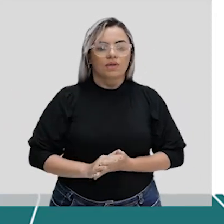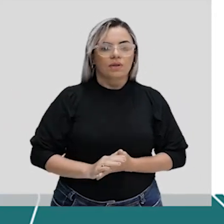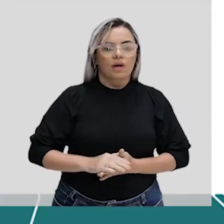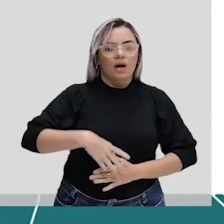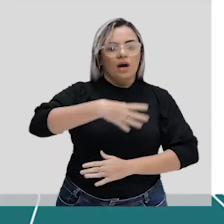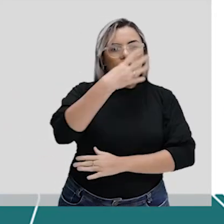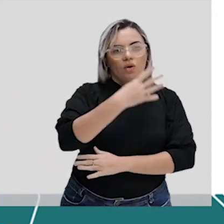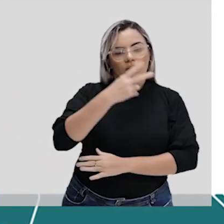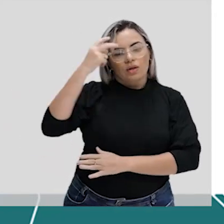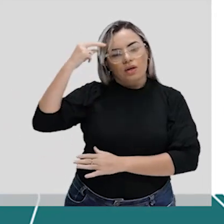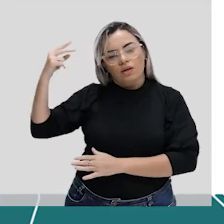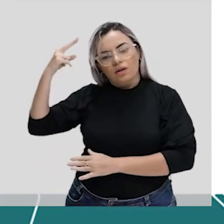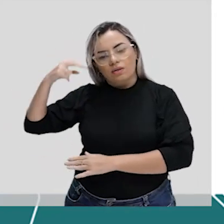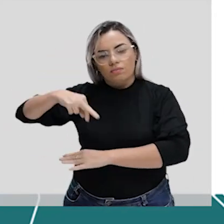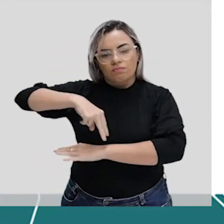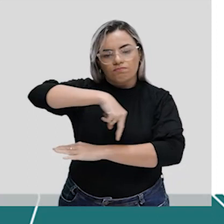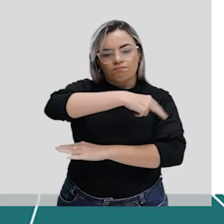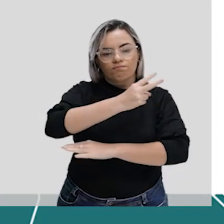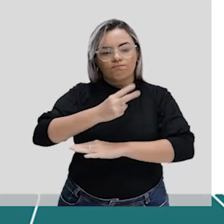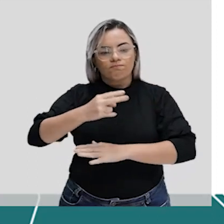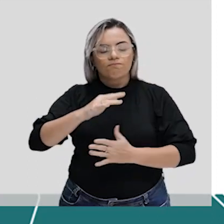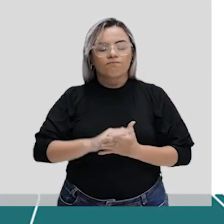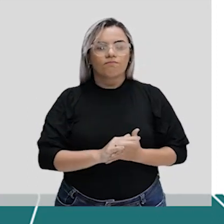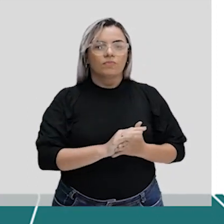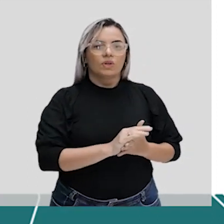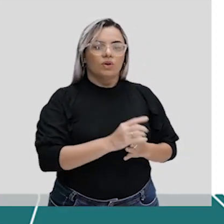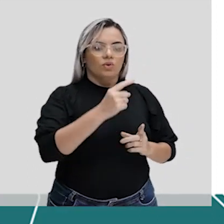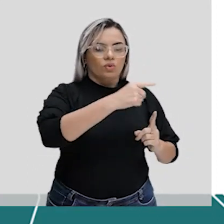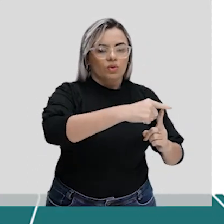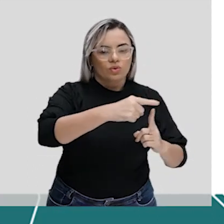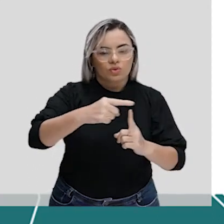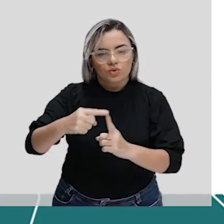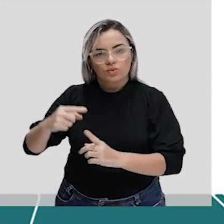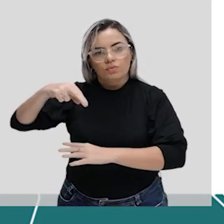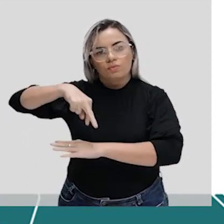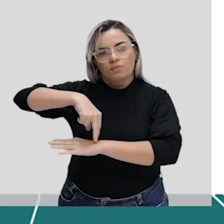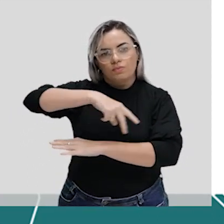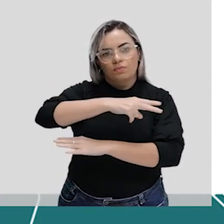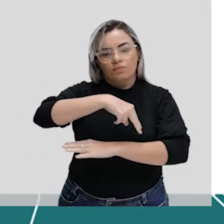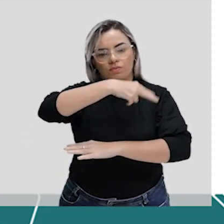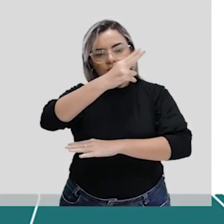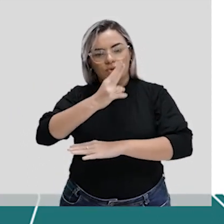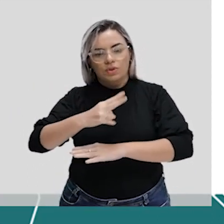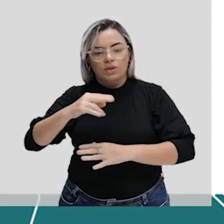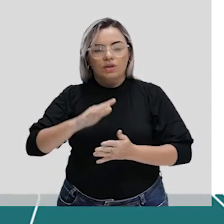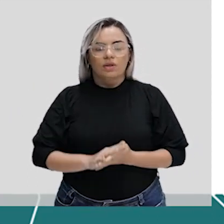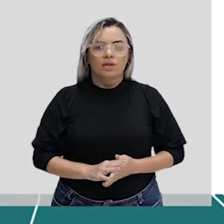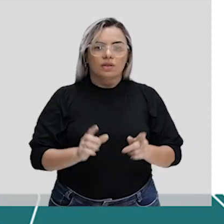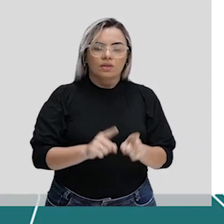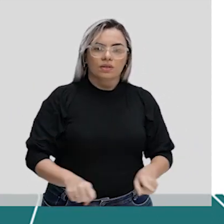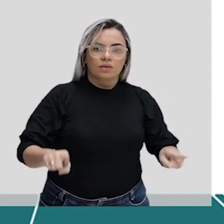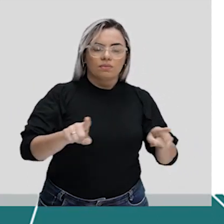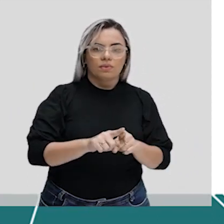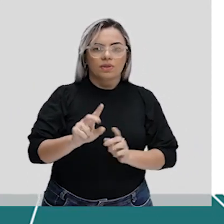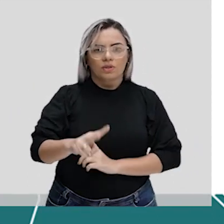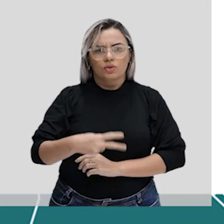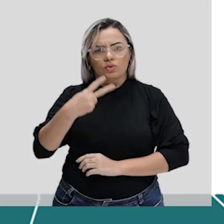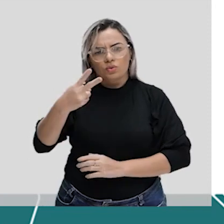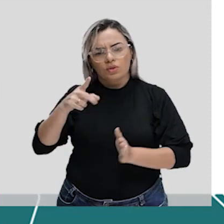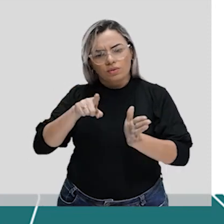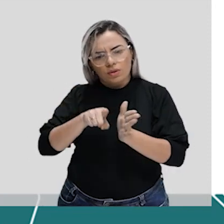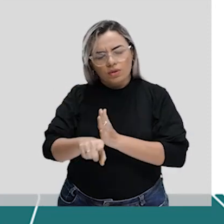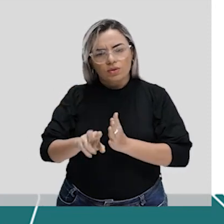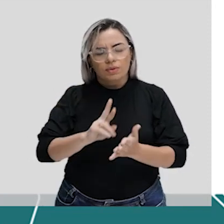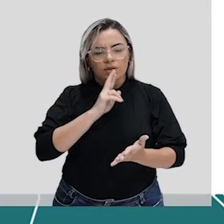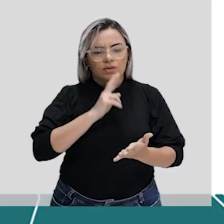história da ginástica, modalidades da ginástica e duas questões aqui para nós resolvermos. Então, vamos lá.